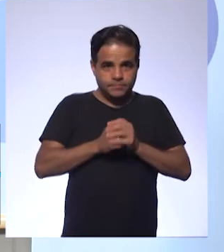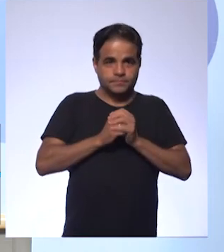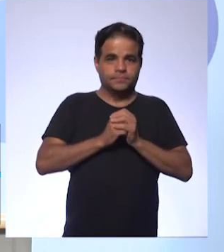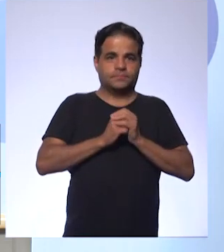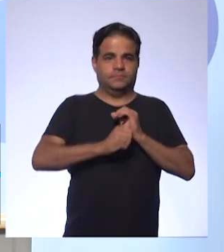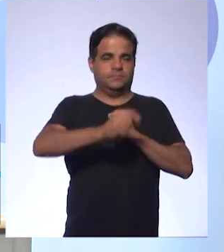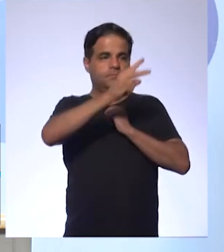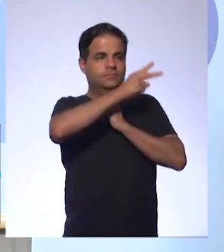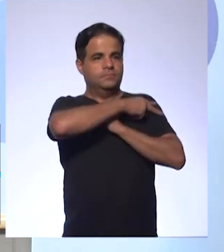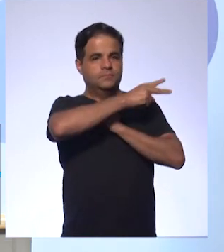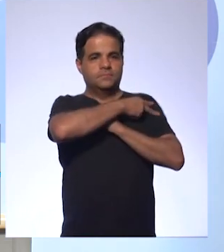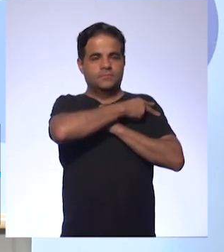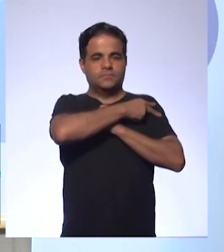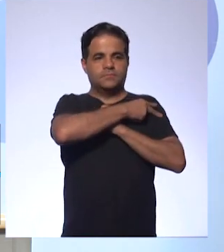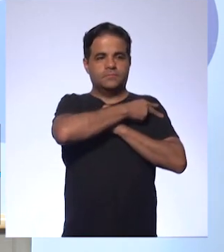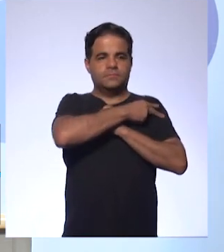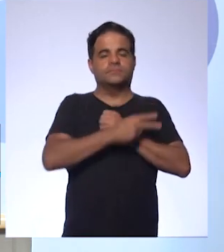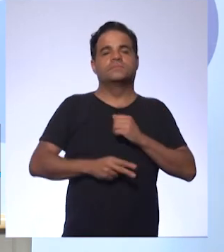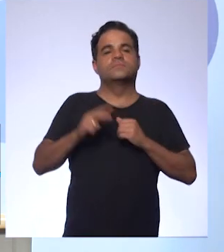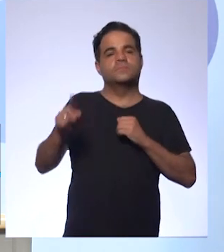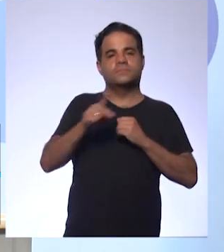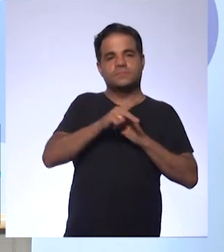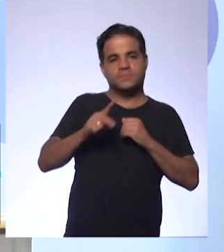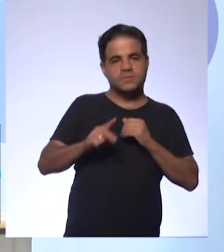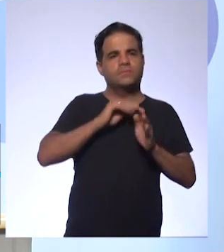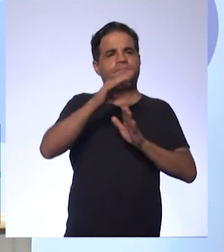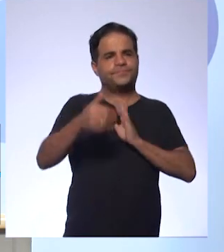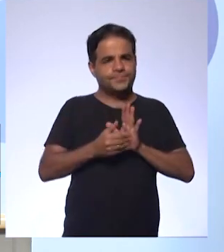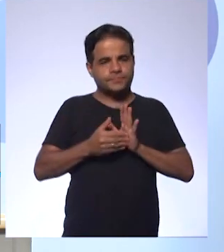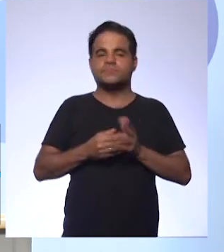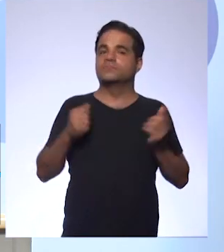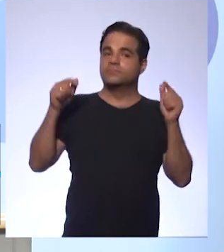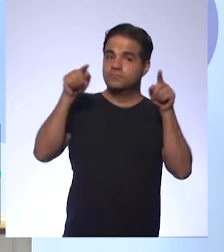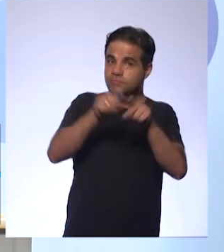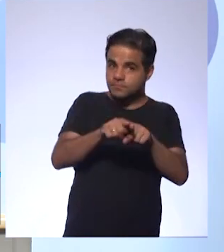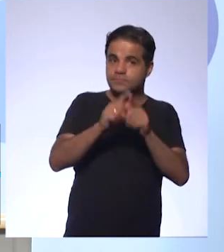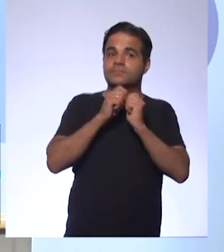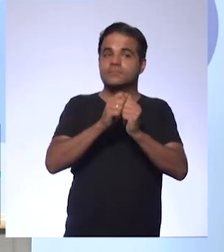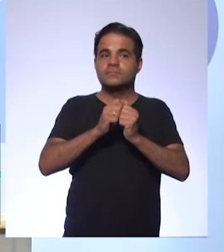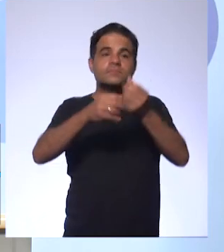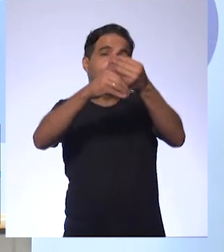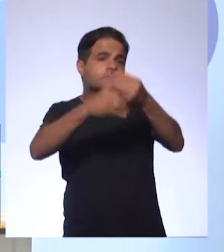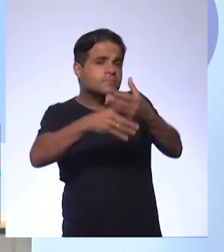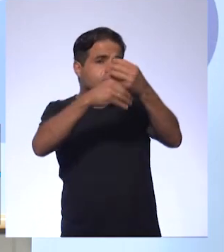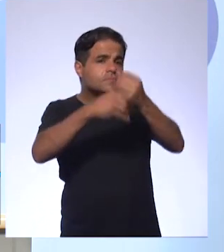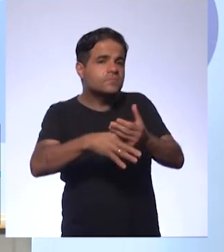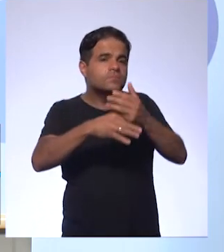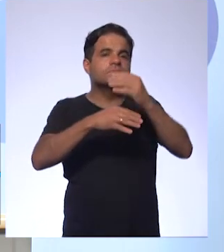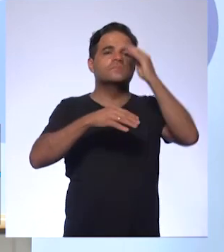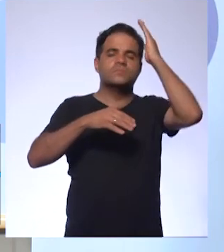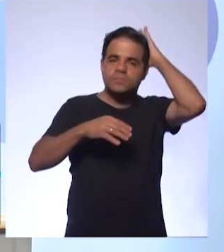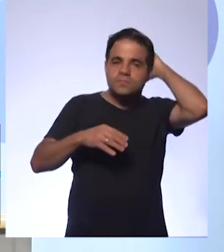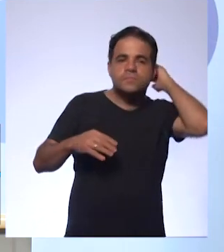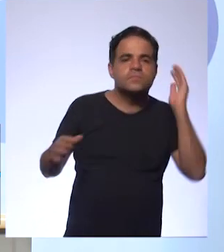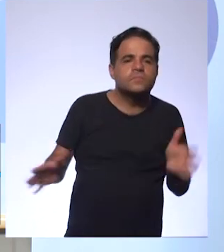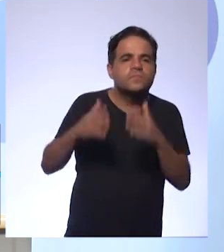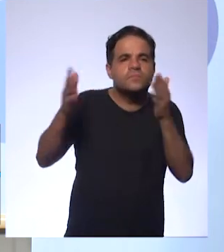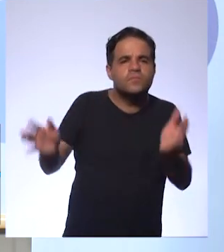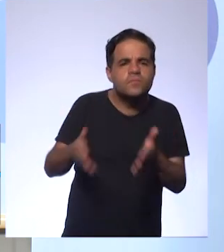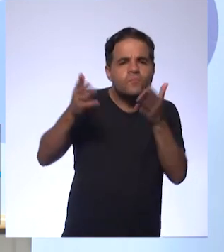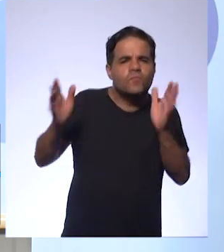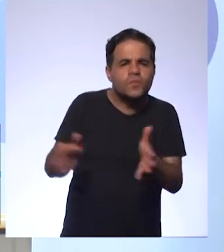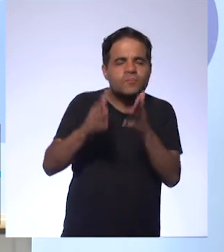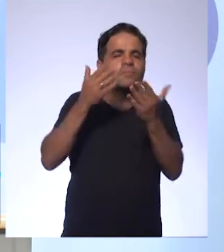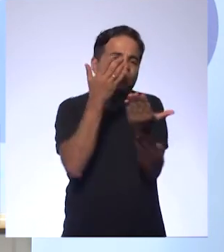segundo ano do ensino médio. Boa noite também aos professores, parceiros que estão aí no chatinho, estimulando essa garotada a